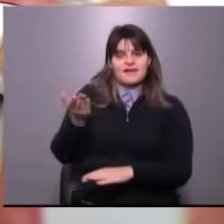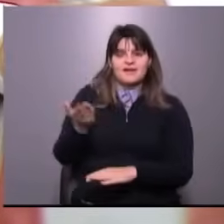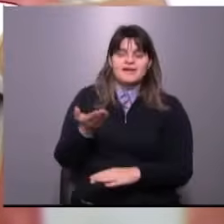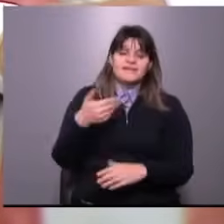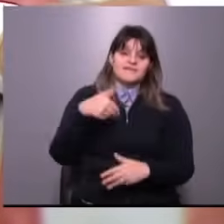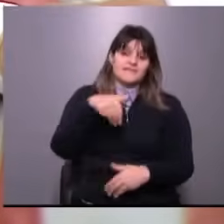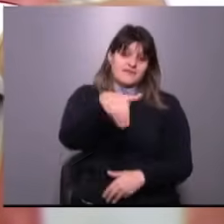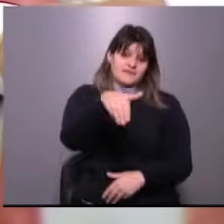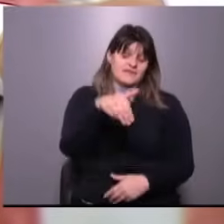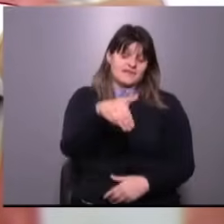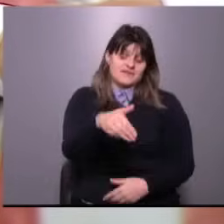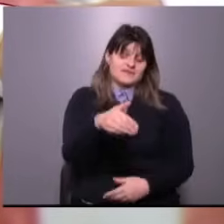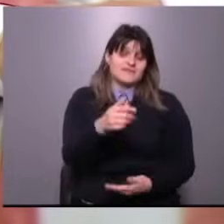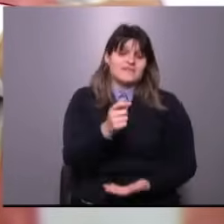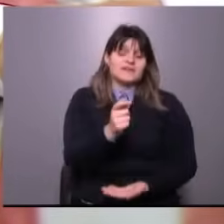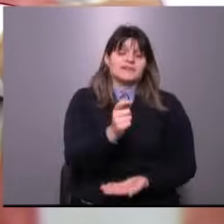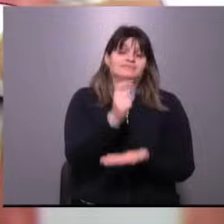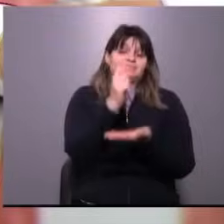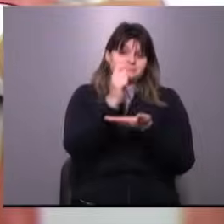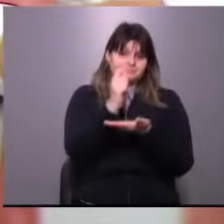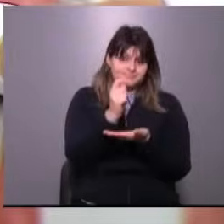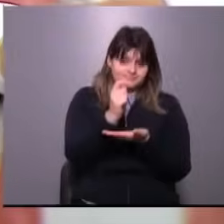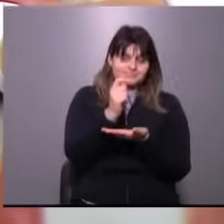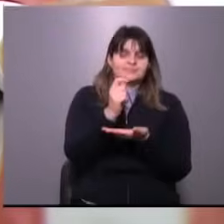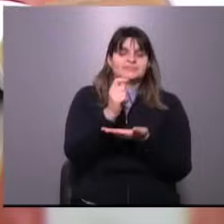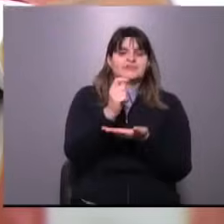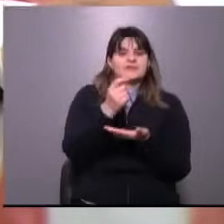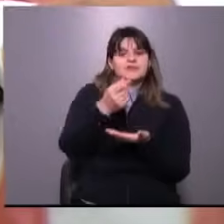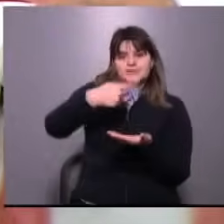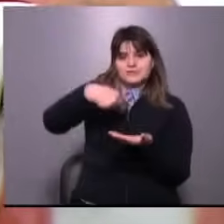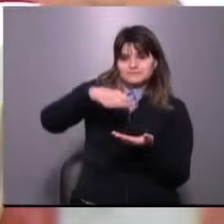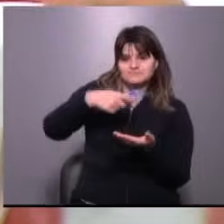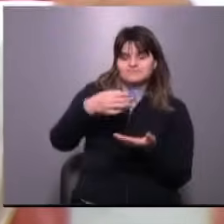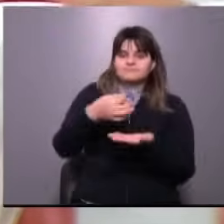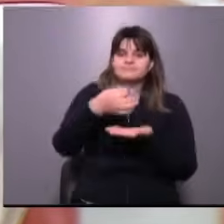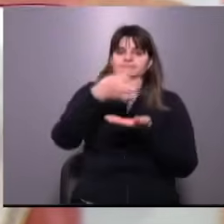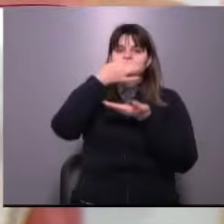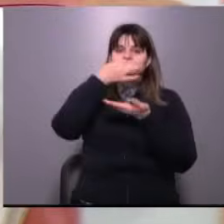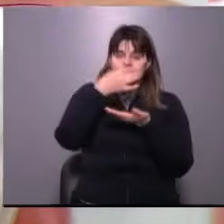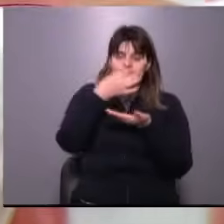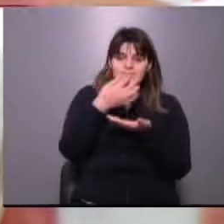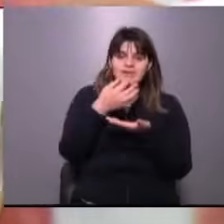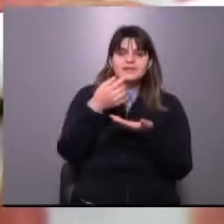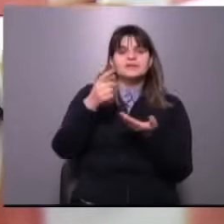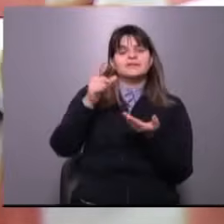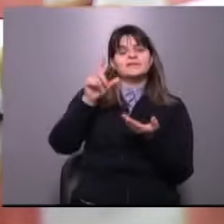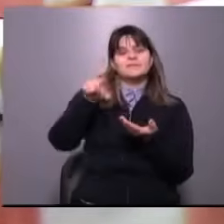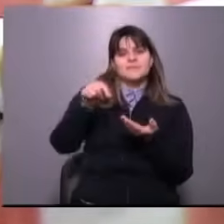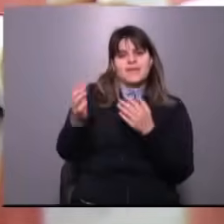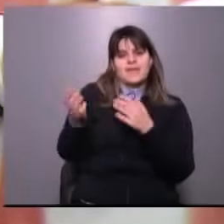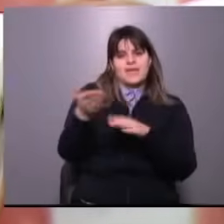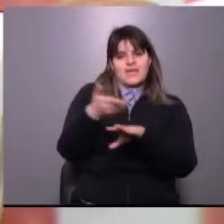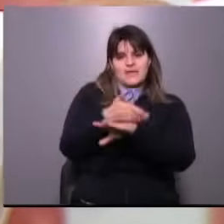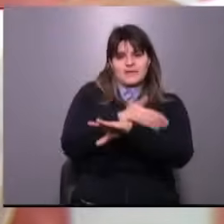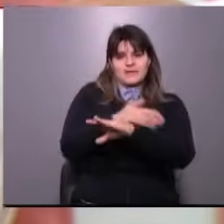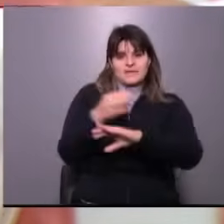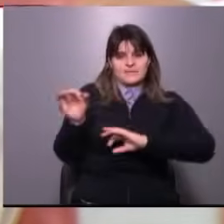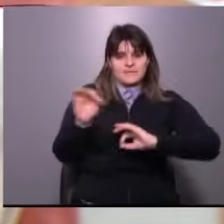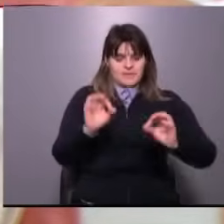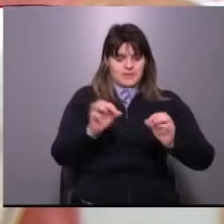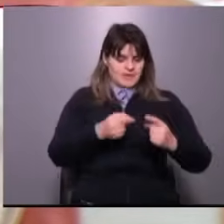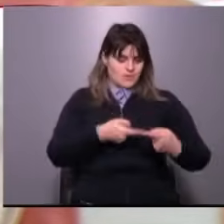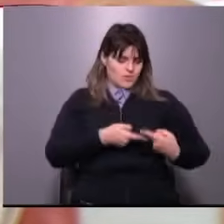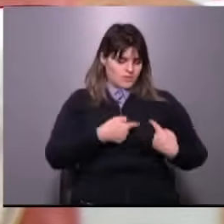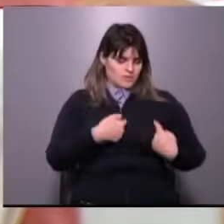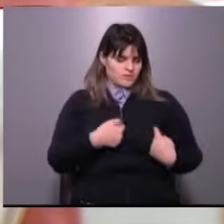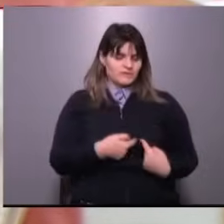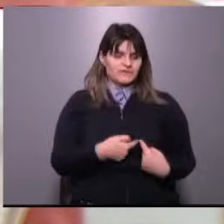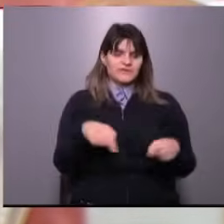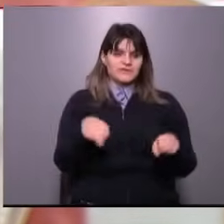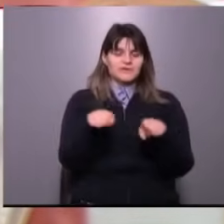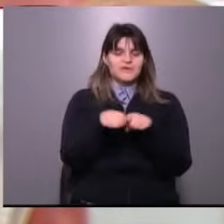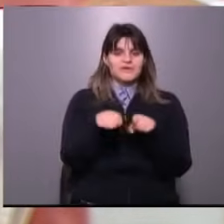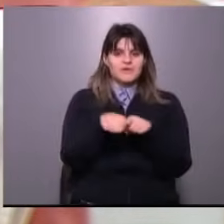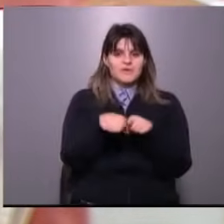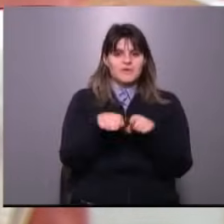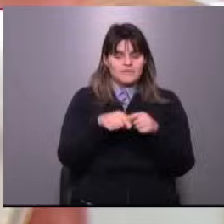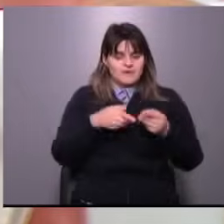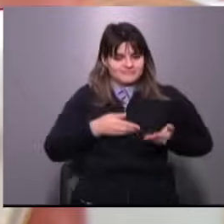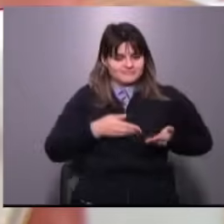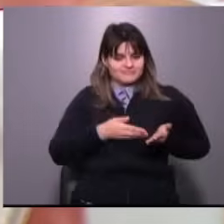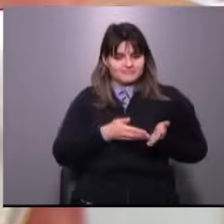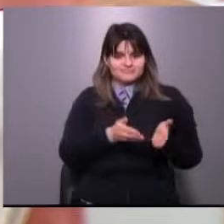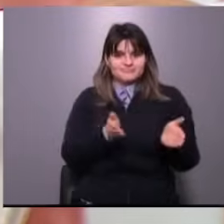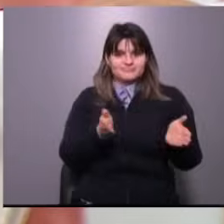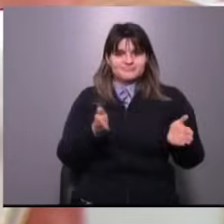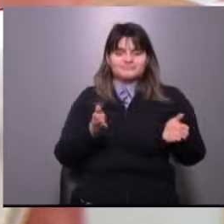nós e de o recebermos em comunhão, nós queremos, em primeiro lugar, preparar o nosso próprio coração